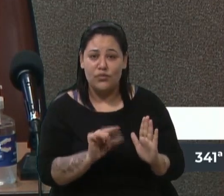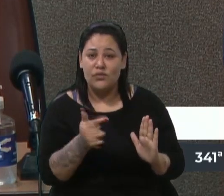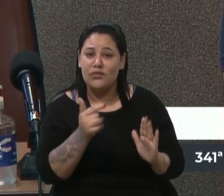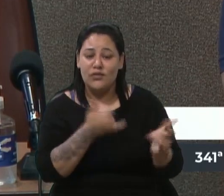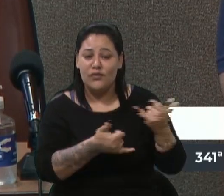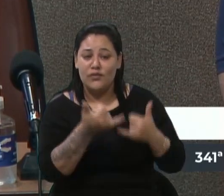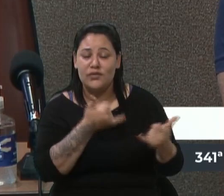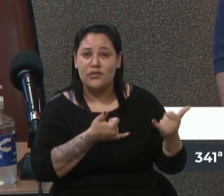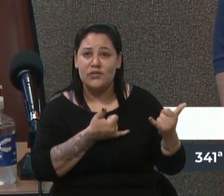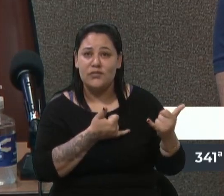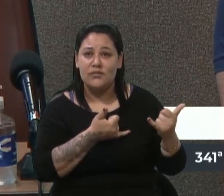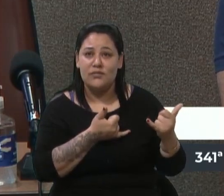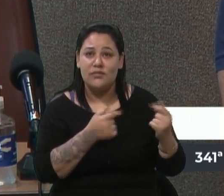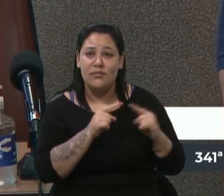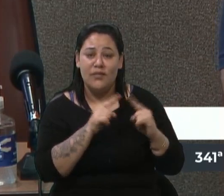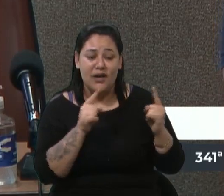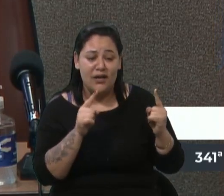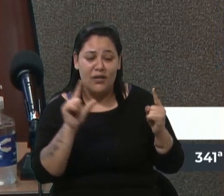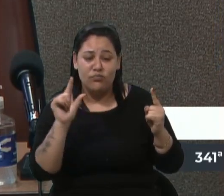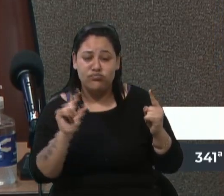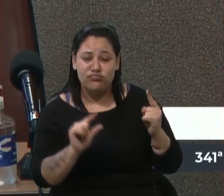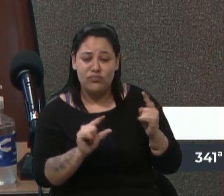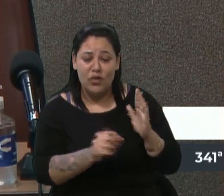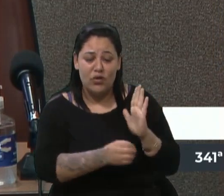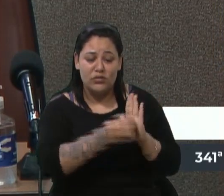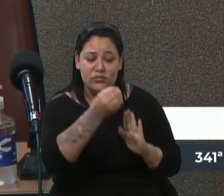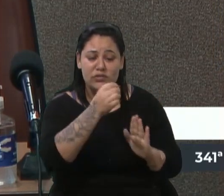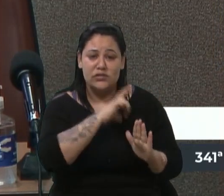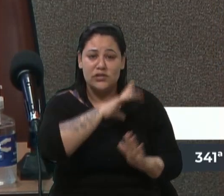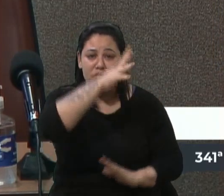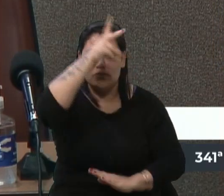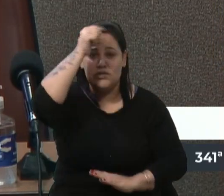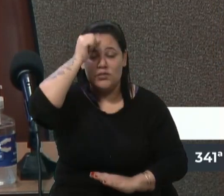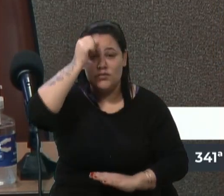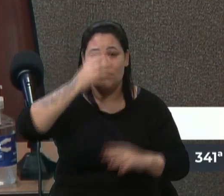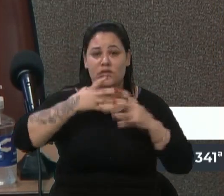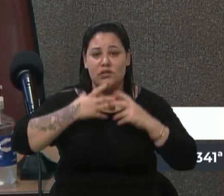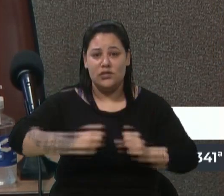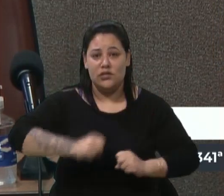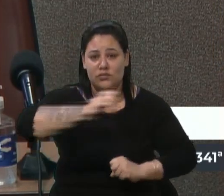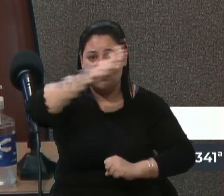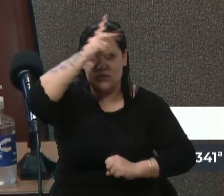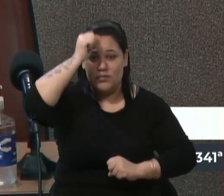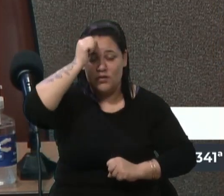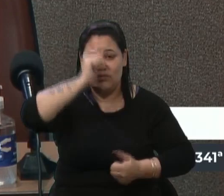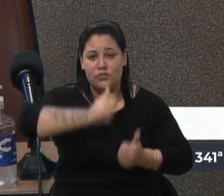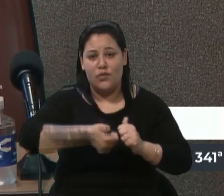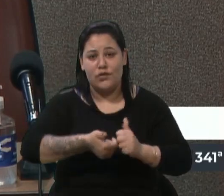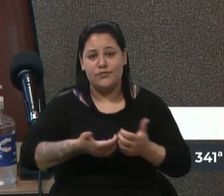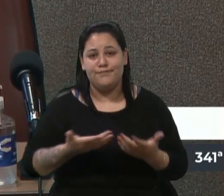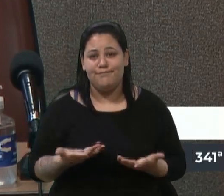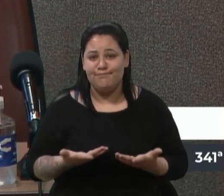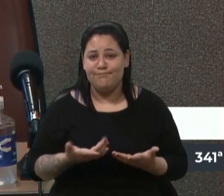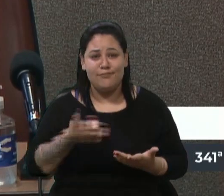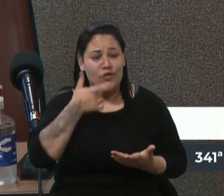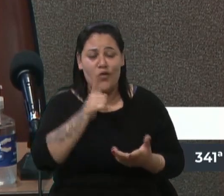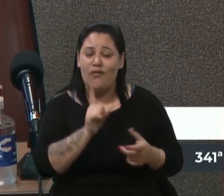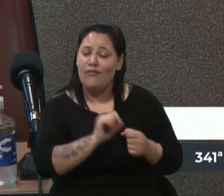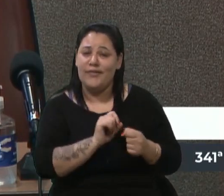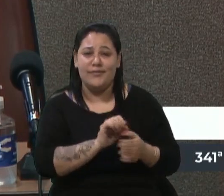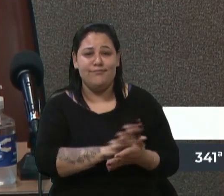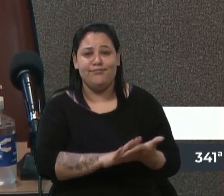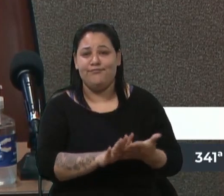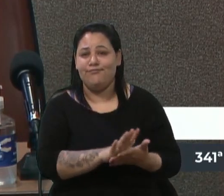dos menores orçamentos que tem do município a Secretaria Municipal de Esporte e Lazer. Então, não consegue fazer muita